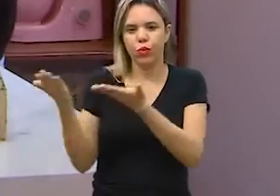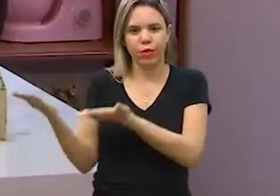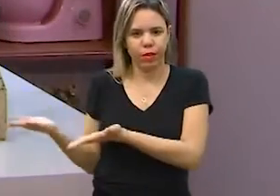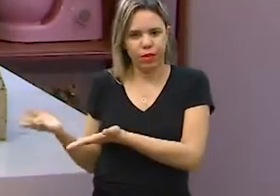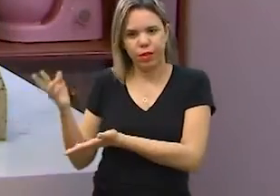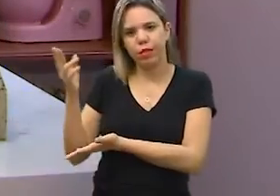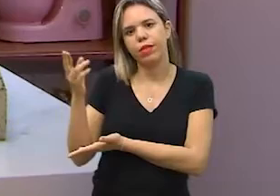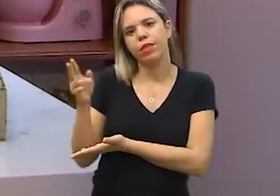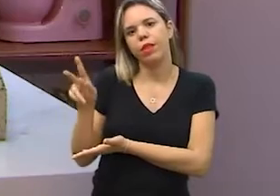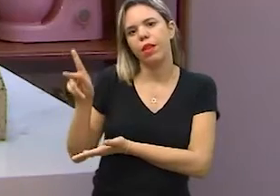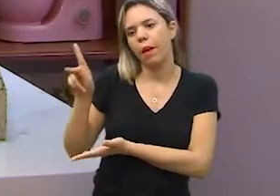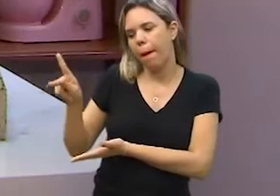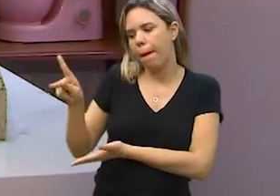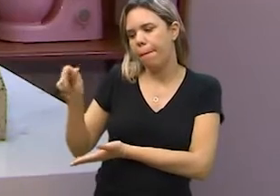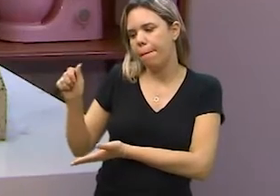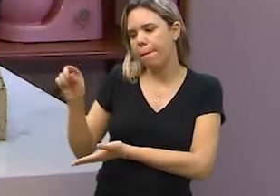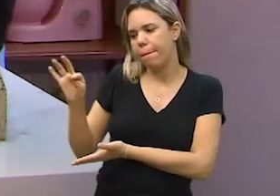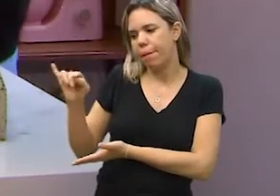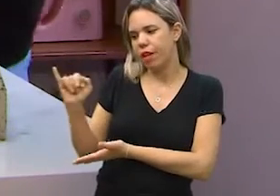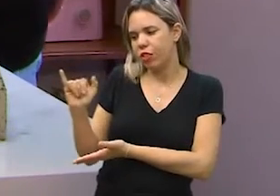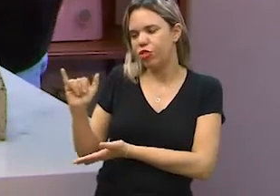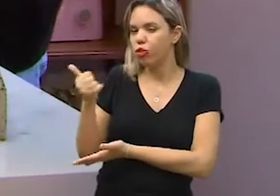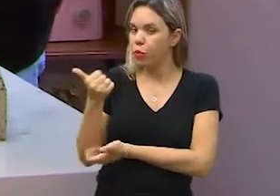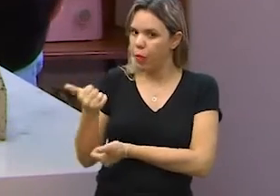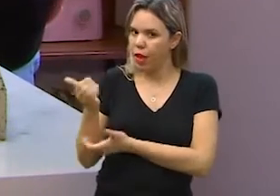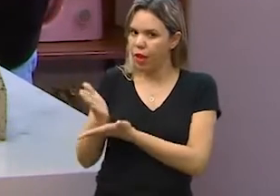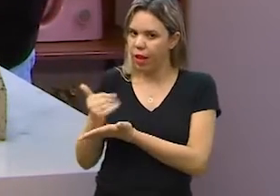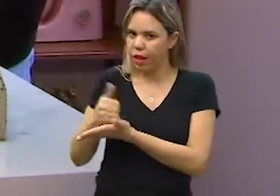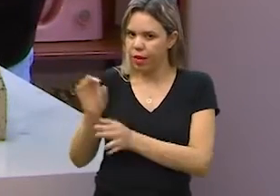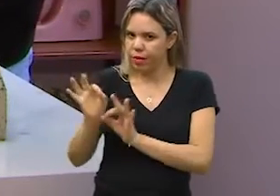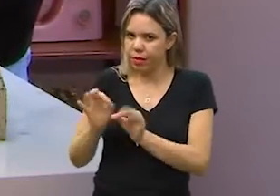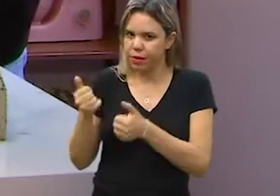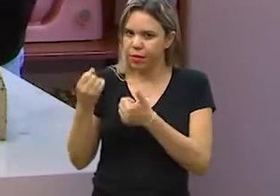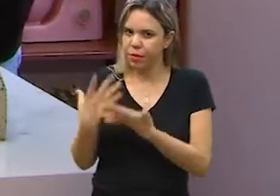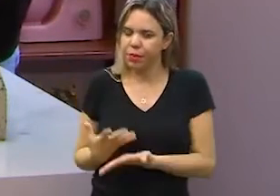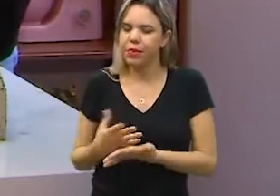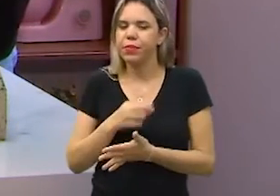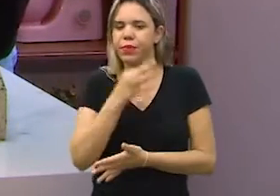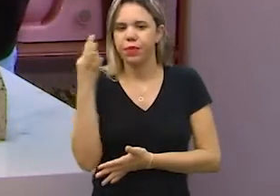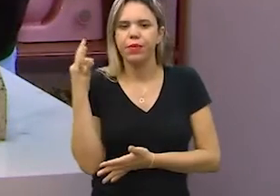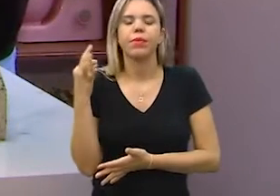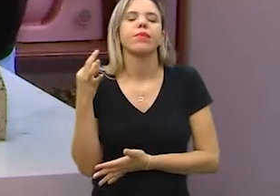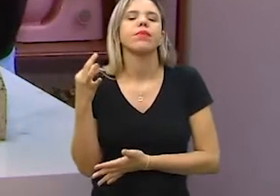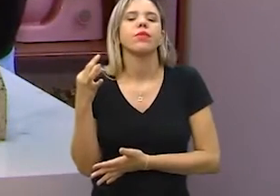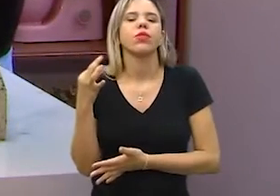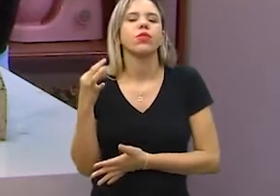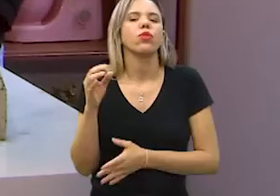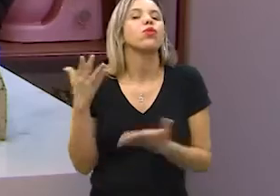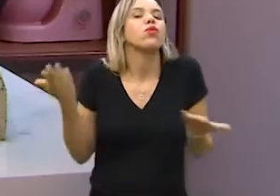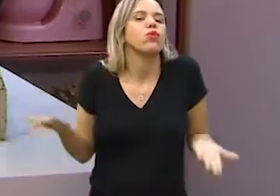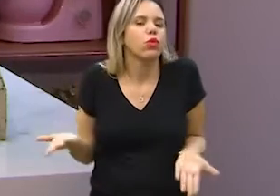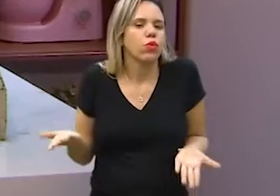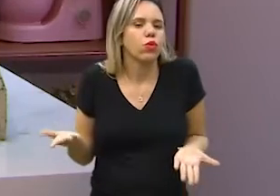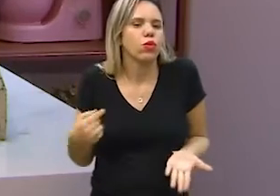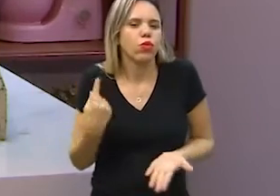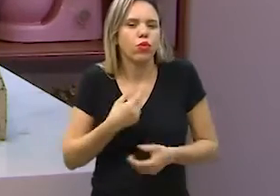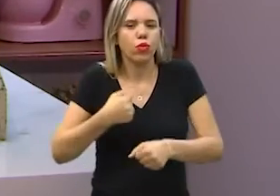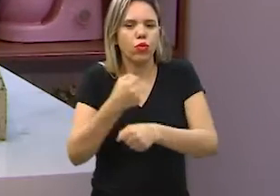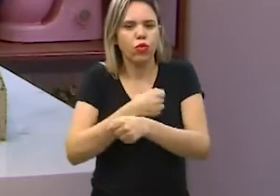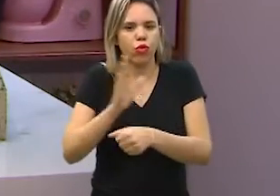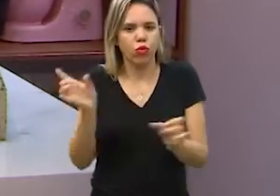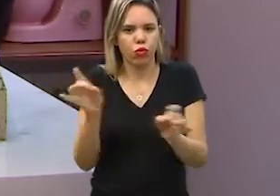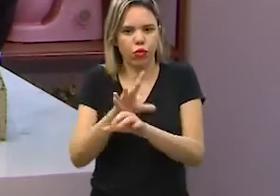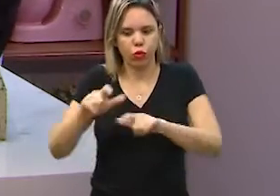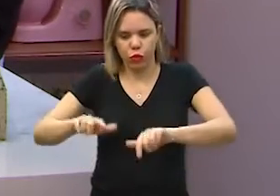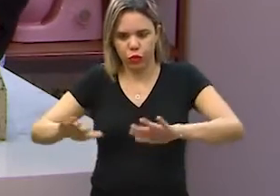aqui comigo é a Paty. Paty, que é confeiteira. Tudo bem, Paty? Tudo bem. Tudo jóia. Paty, e aí? Nossa receita